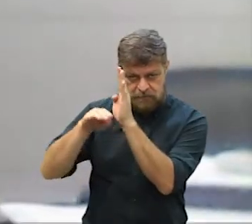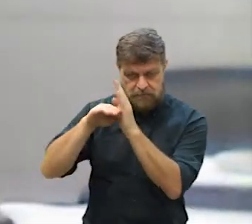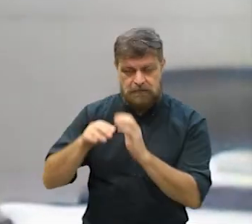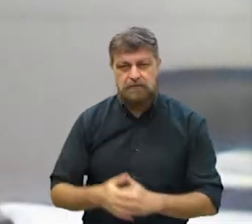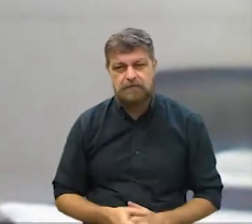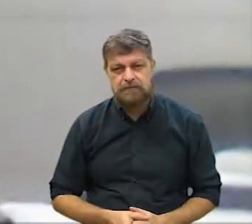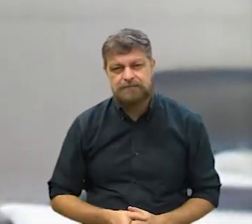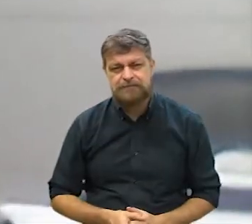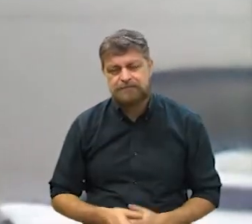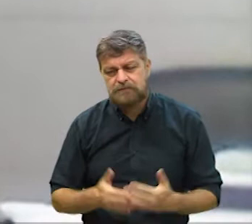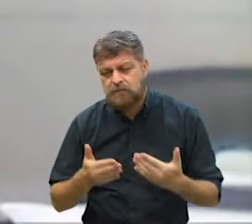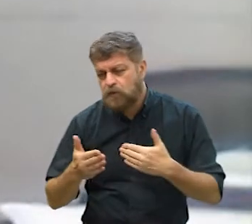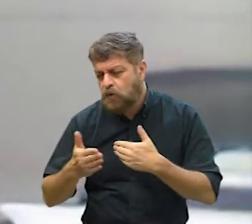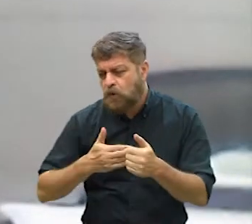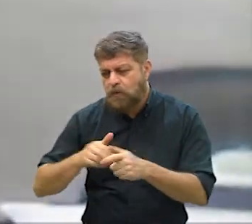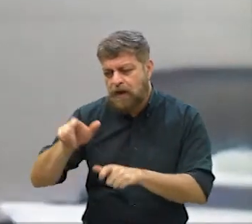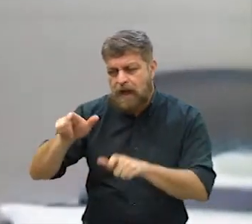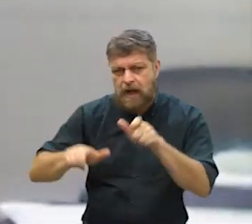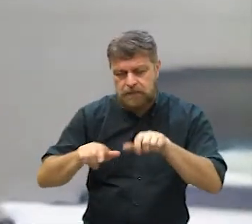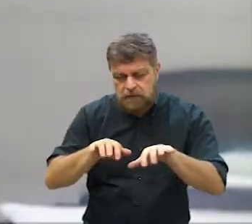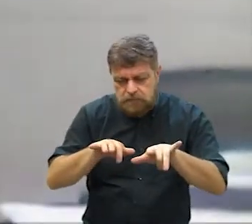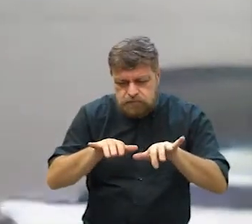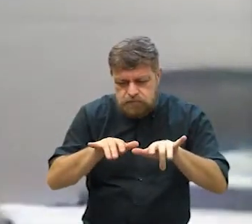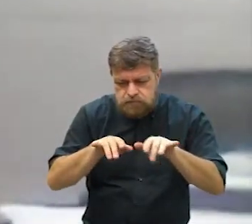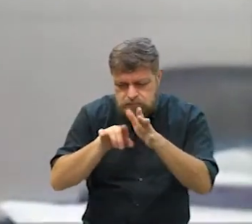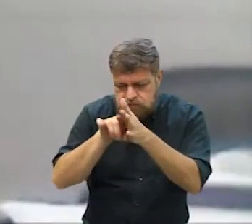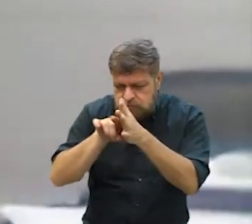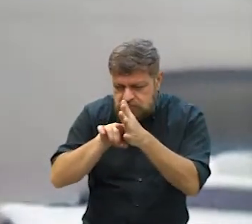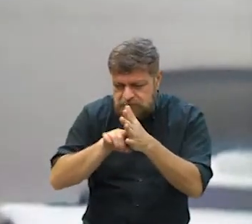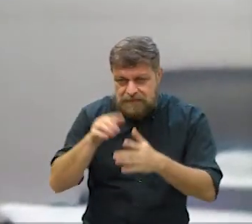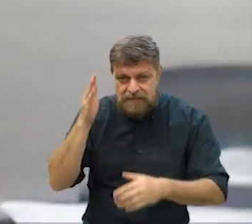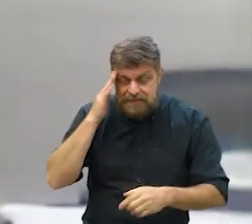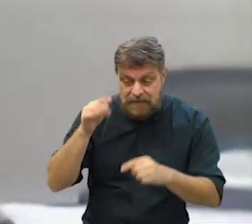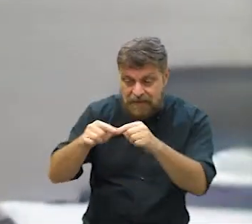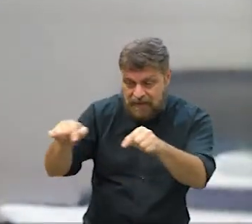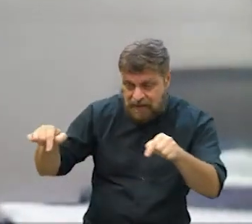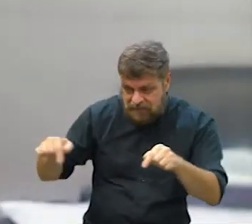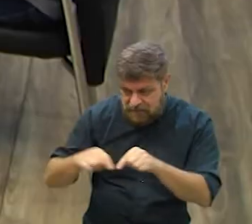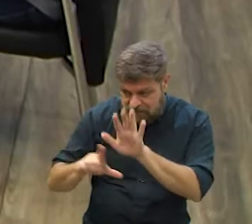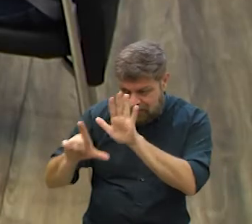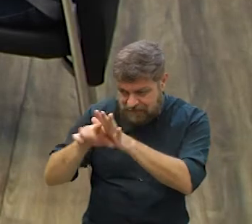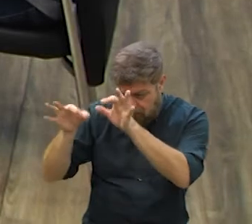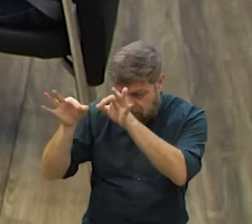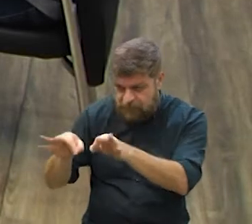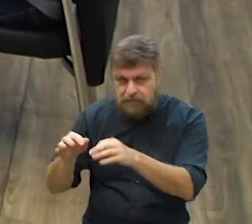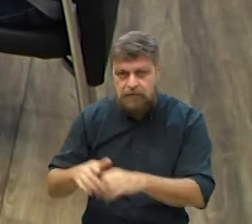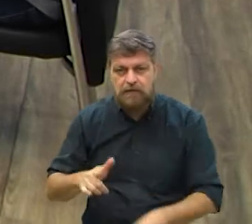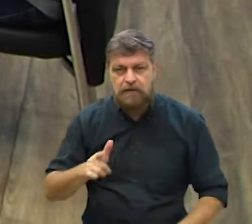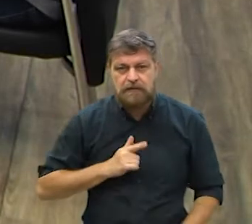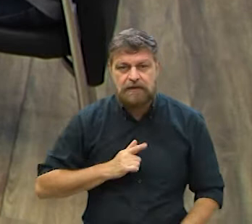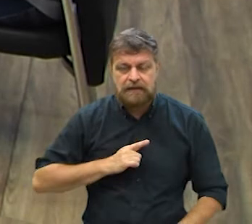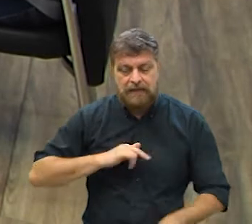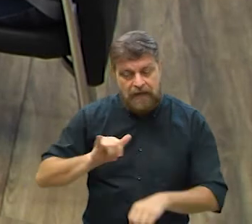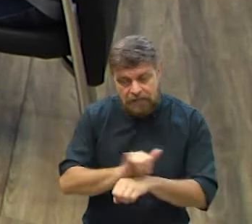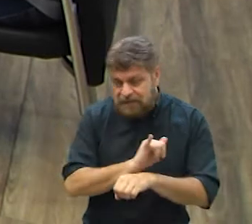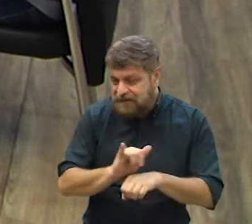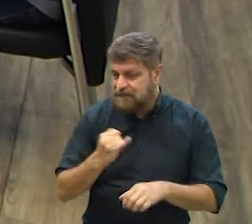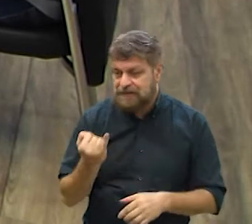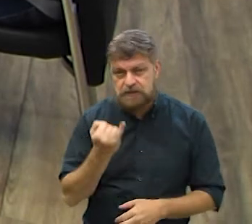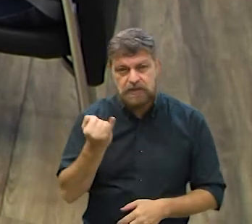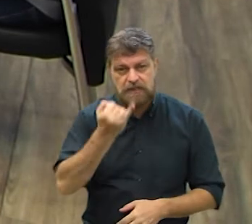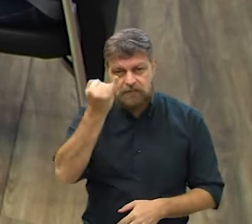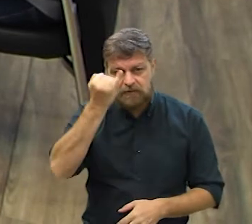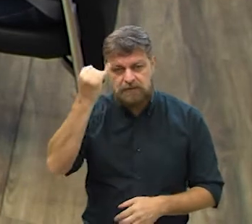PHP. Então, qualquer pessoa que entrar nisso aqui fica sabendo se o terreno é legalizado ou não. Aí, ó, mais uma ferramenta